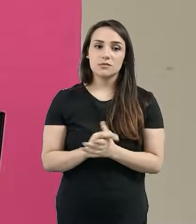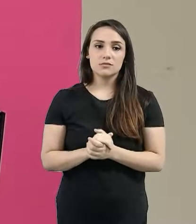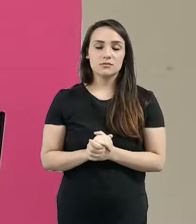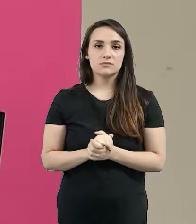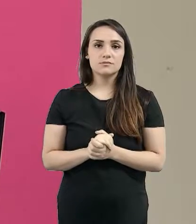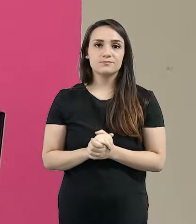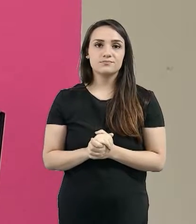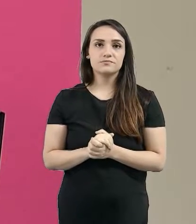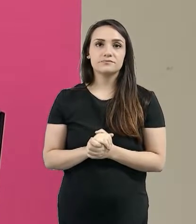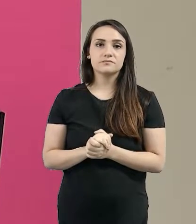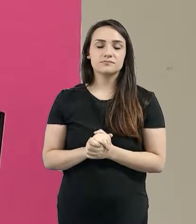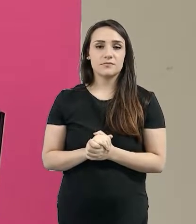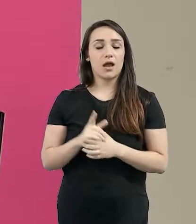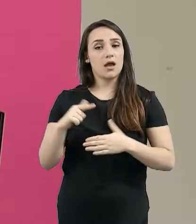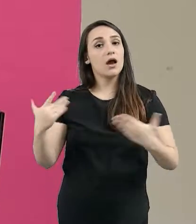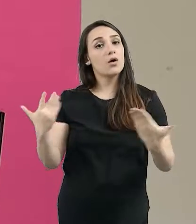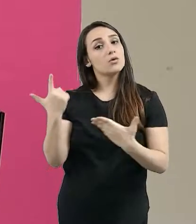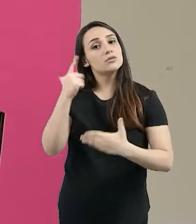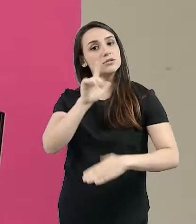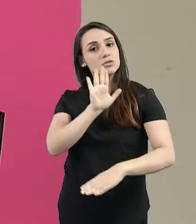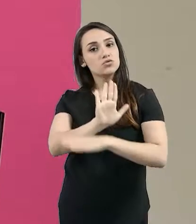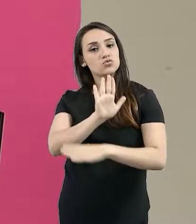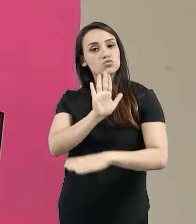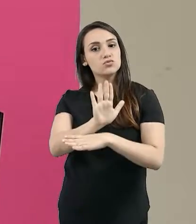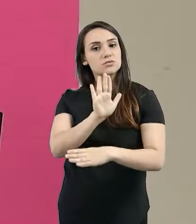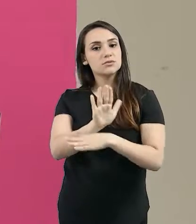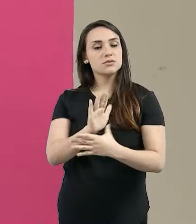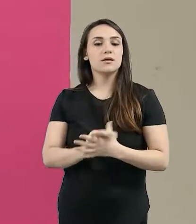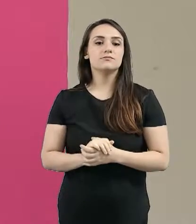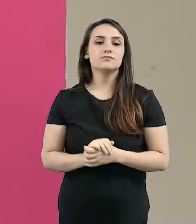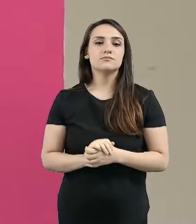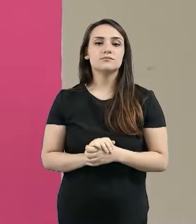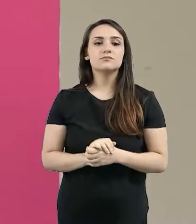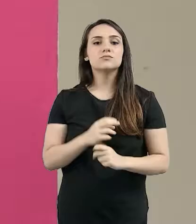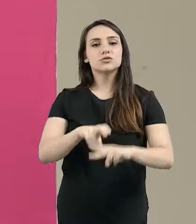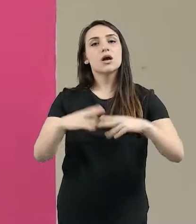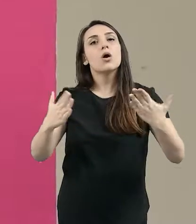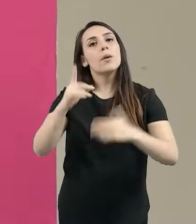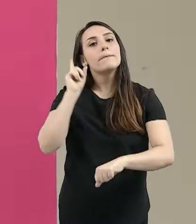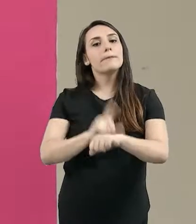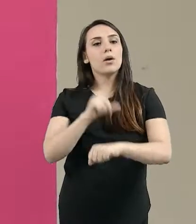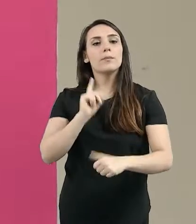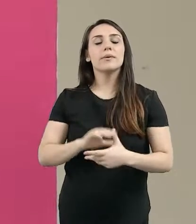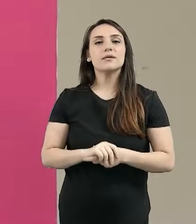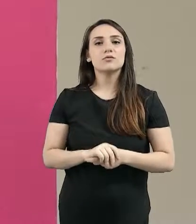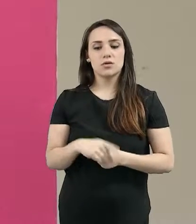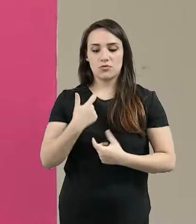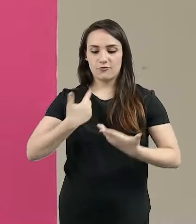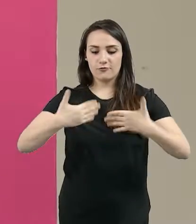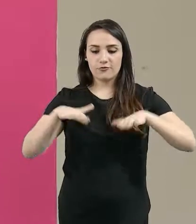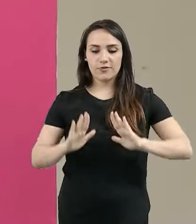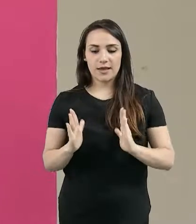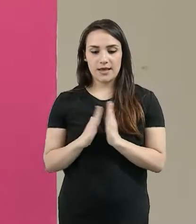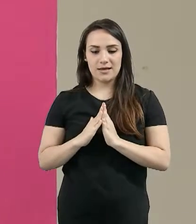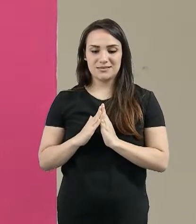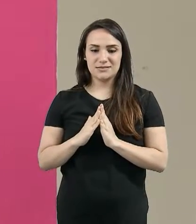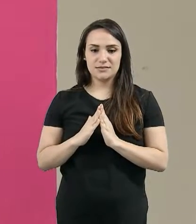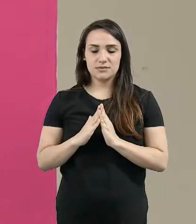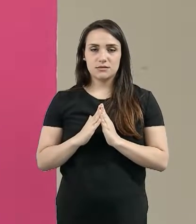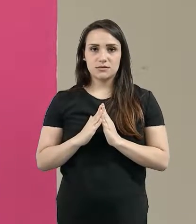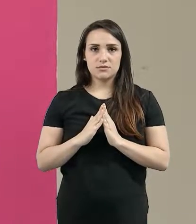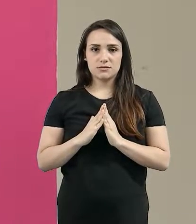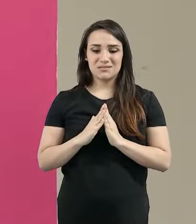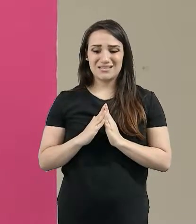uma mulher em situação de violência. Então, nesse momento em que estamos em casa, a casa deixa de ser um local